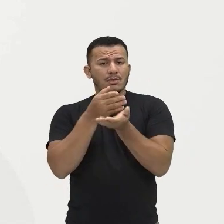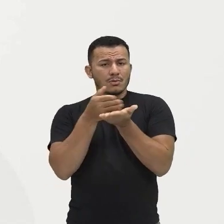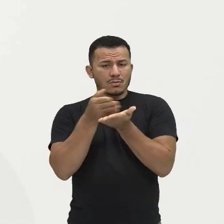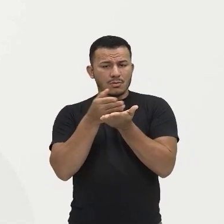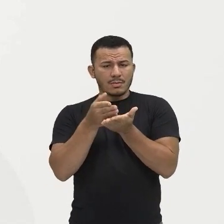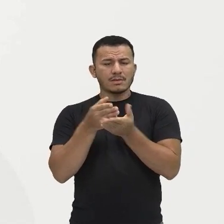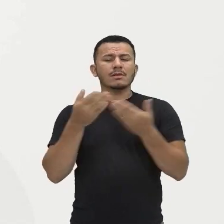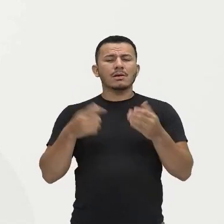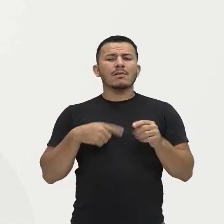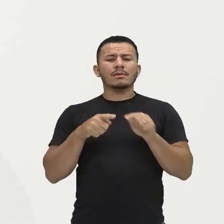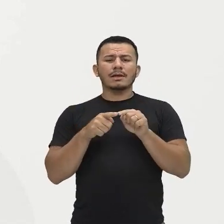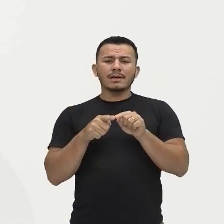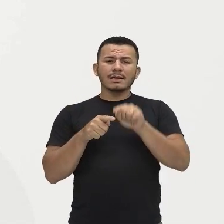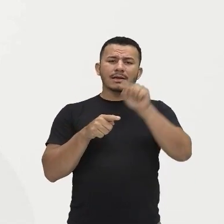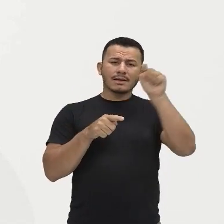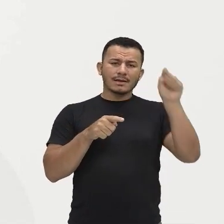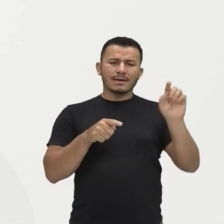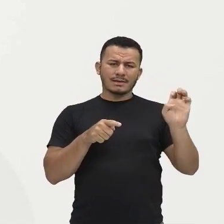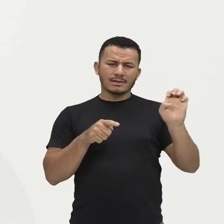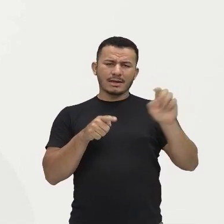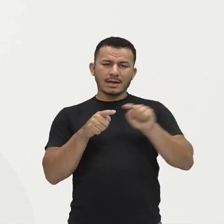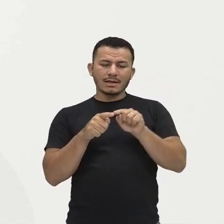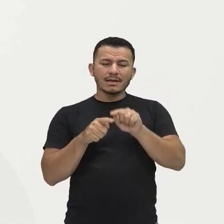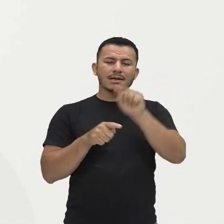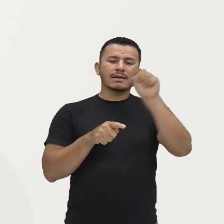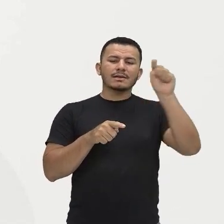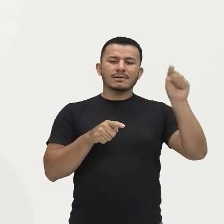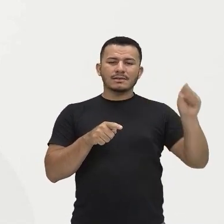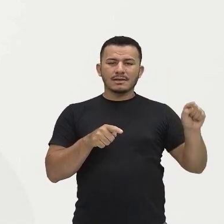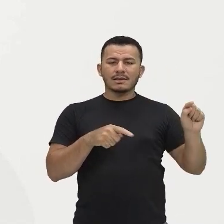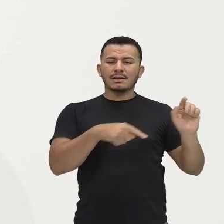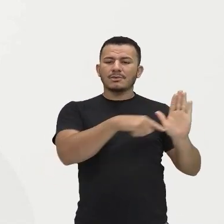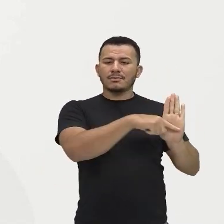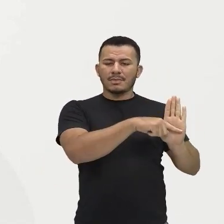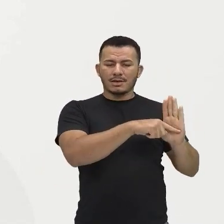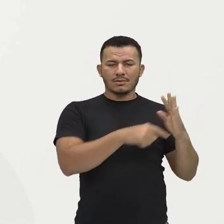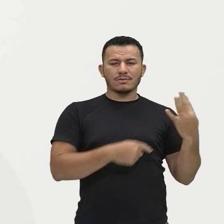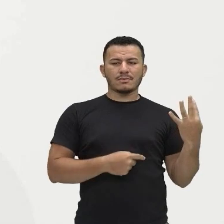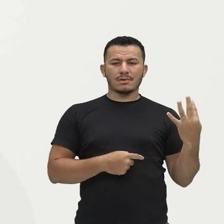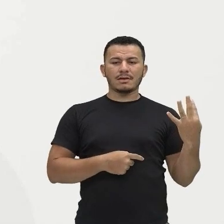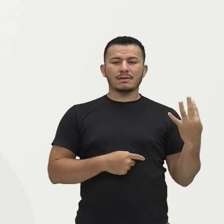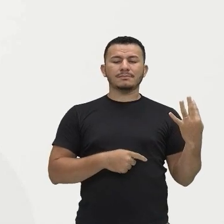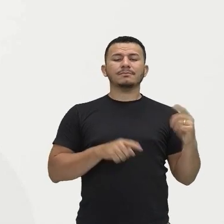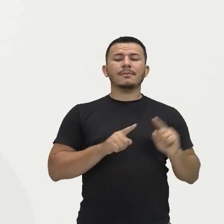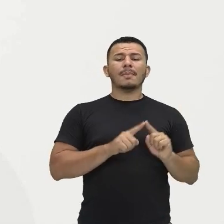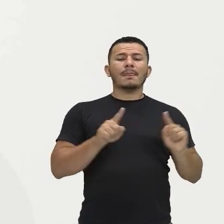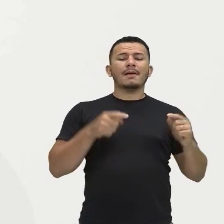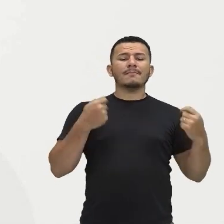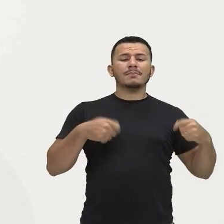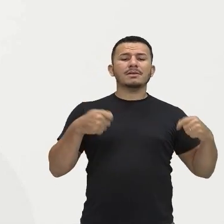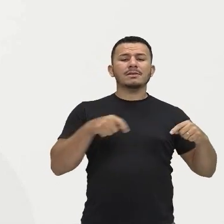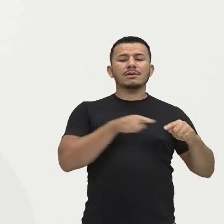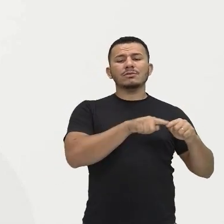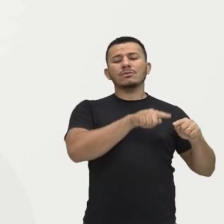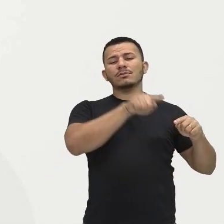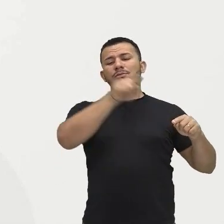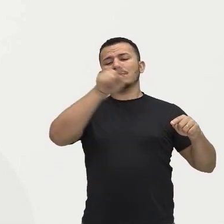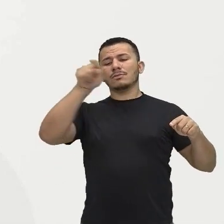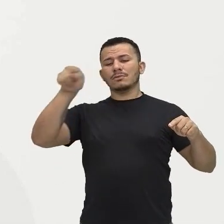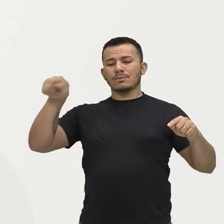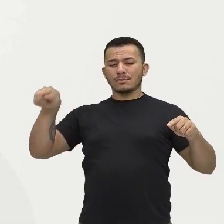estava lá à esquerda da origem, no menos 4. Mas eu tenho que chegar em